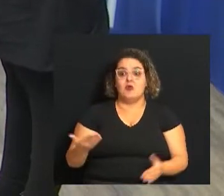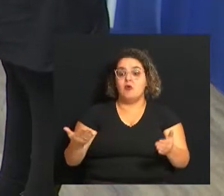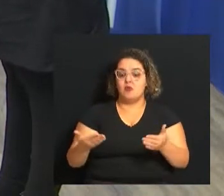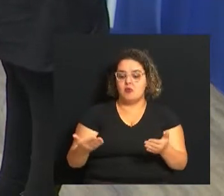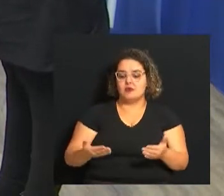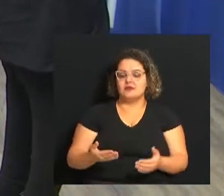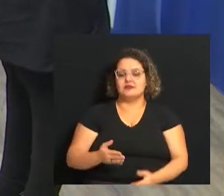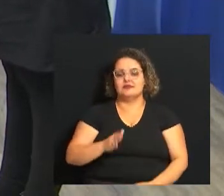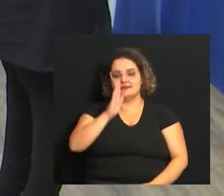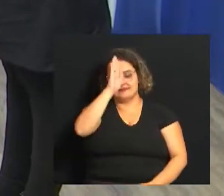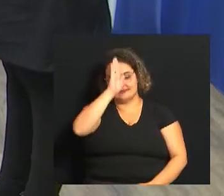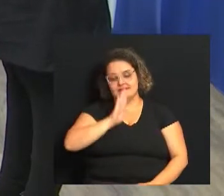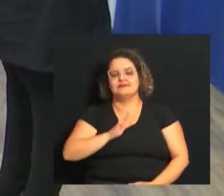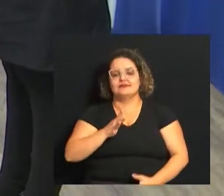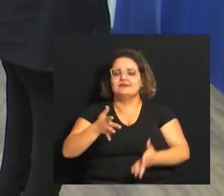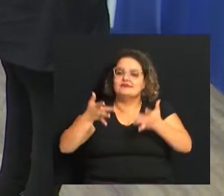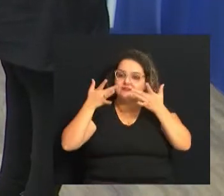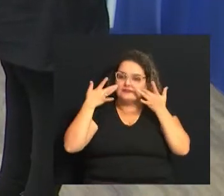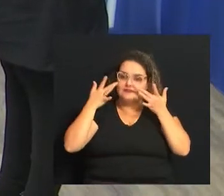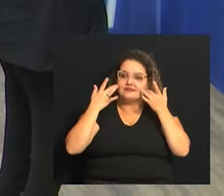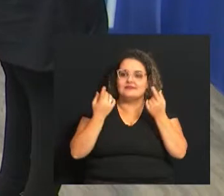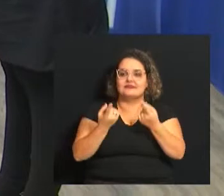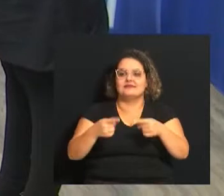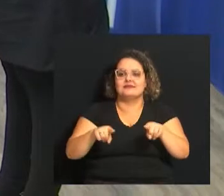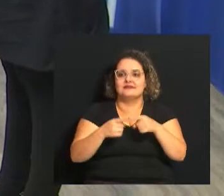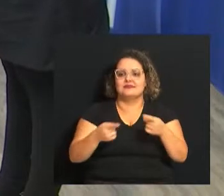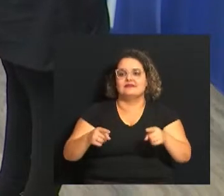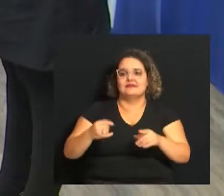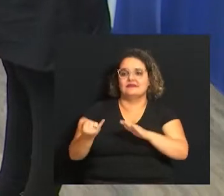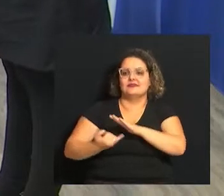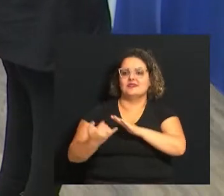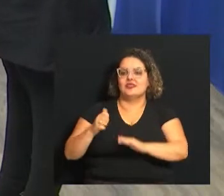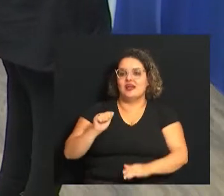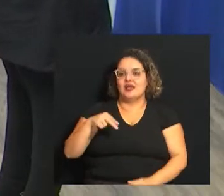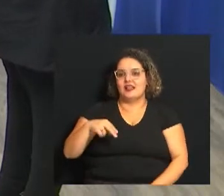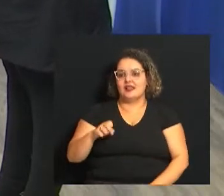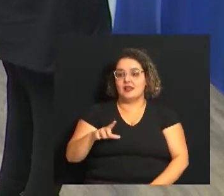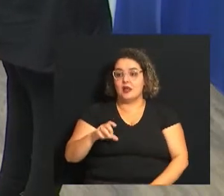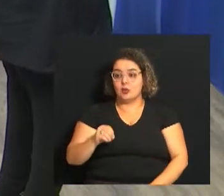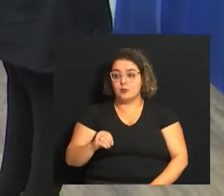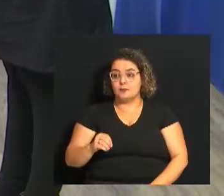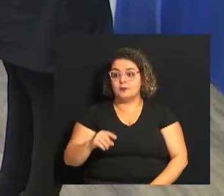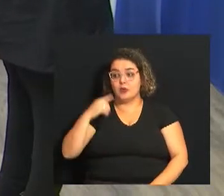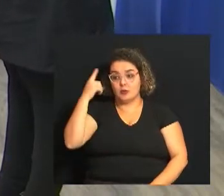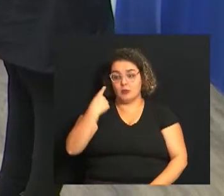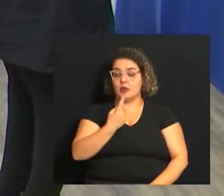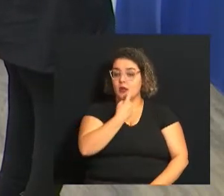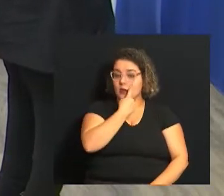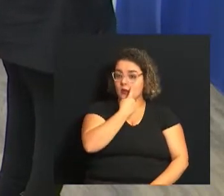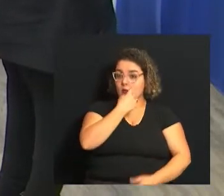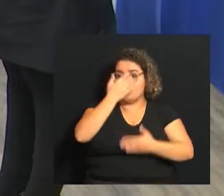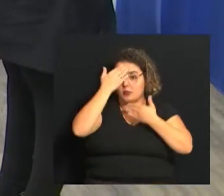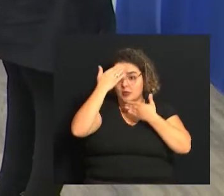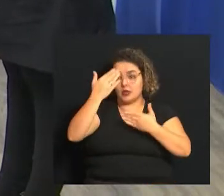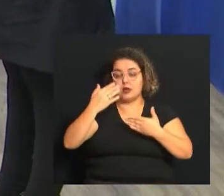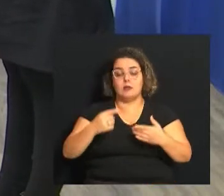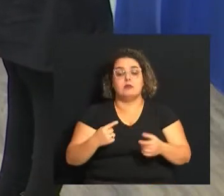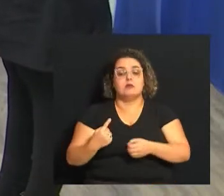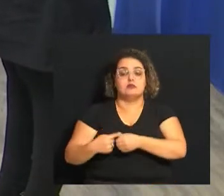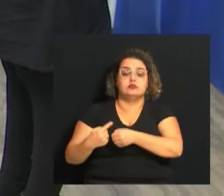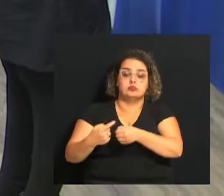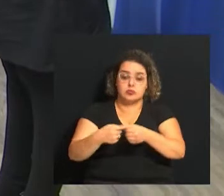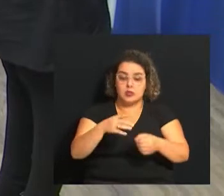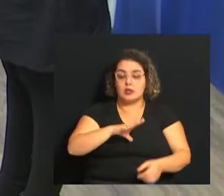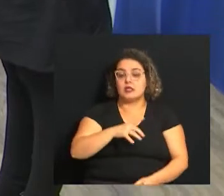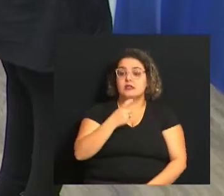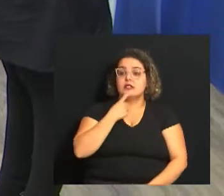gratuito de teatro com música do Instituto Anelo. Mirna Abreu, muito obrigado pelas notícias da Metrópole de Campinas. Já